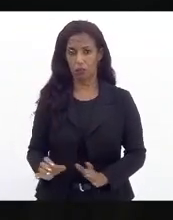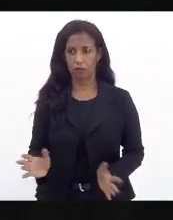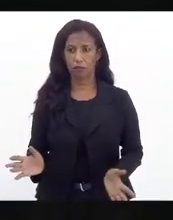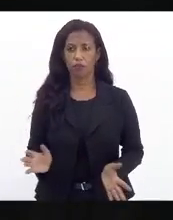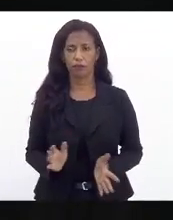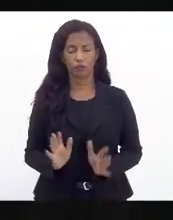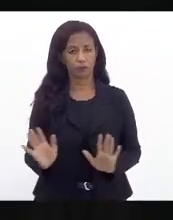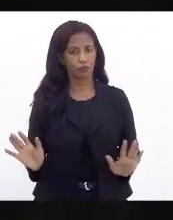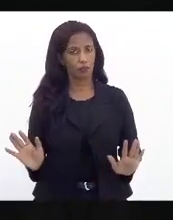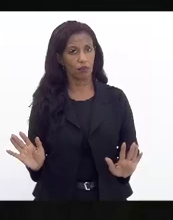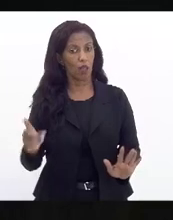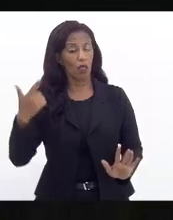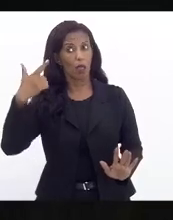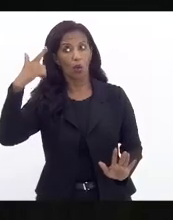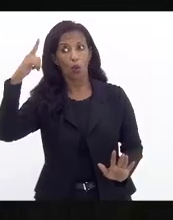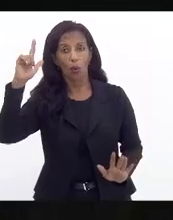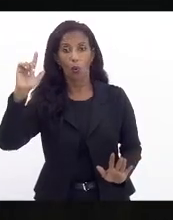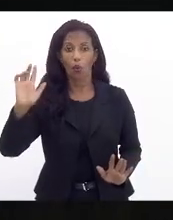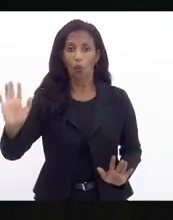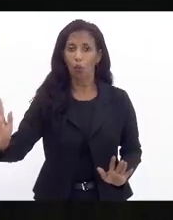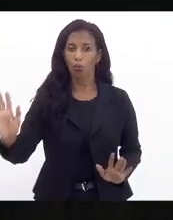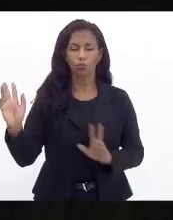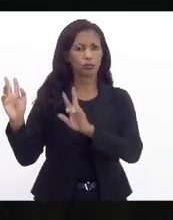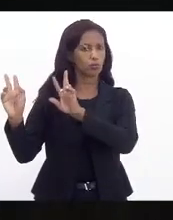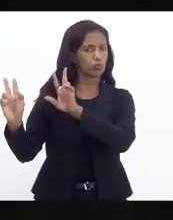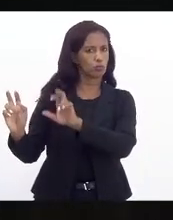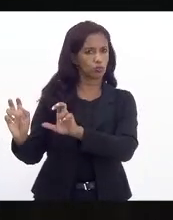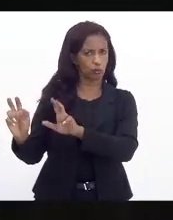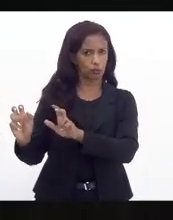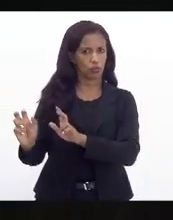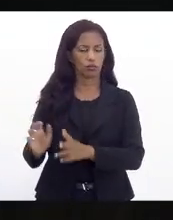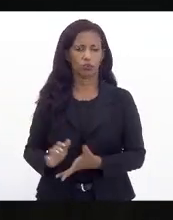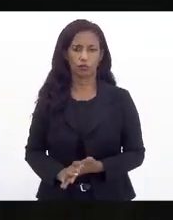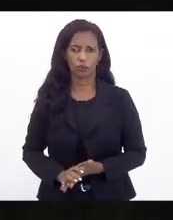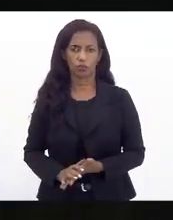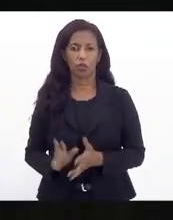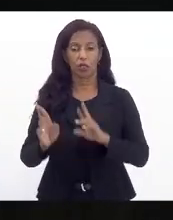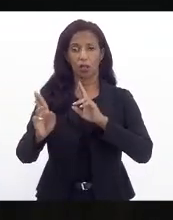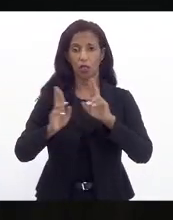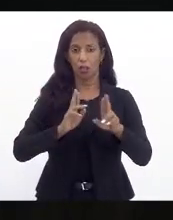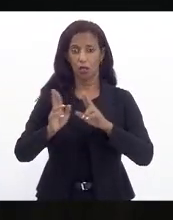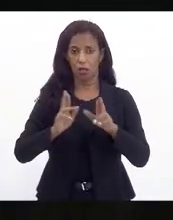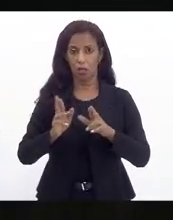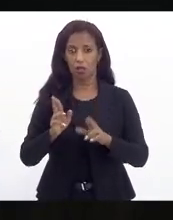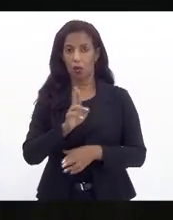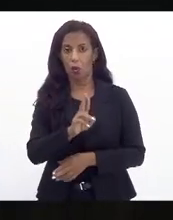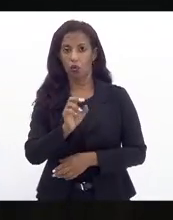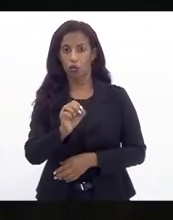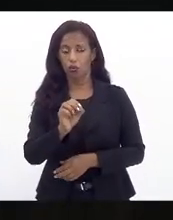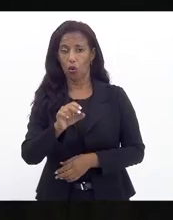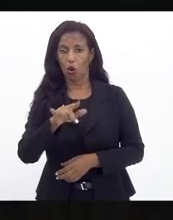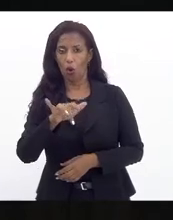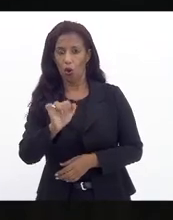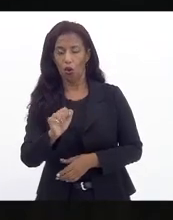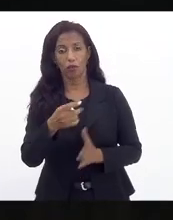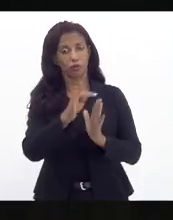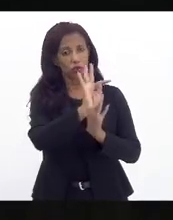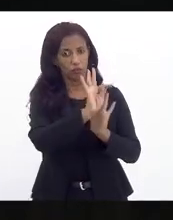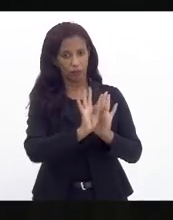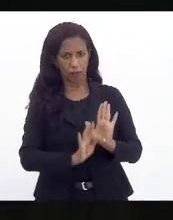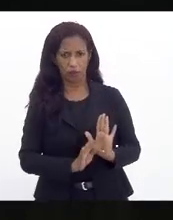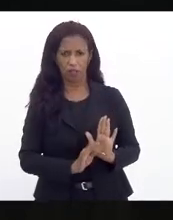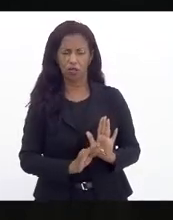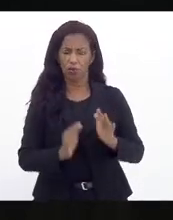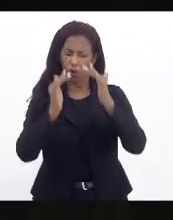% mas aí é uma outra um outro assunto então em relação a antecipação de royalties se tiver no texto com todo